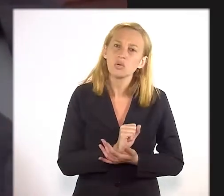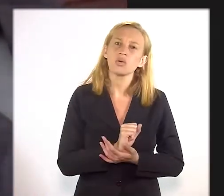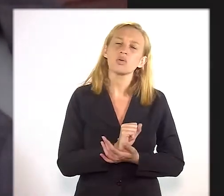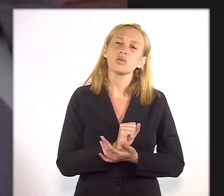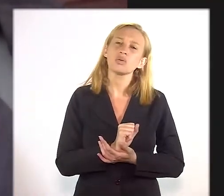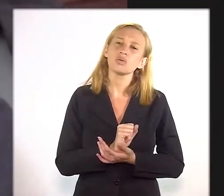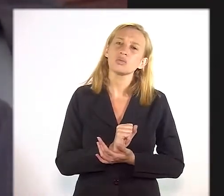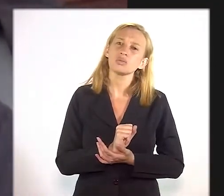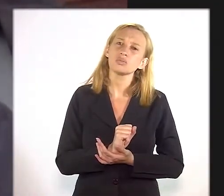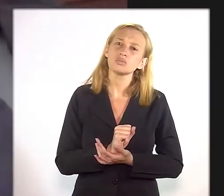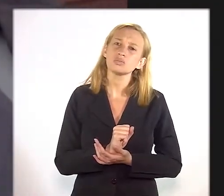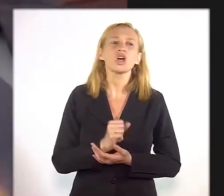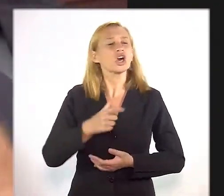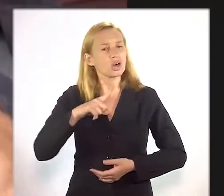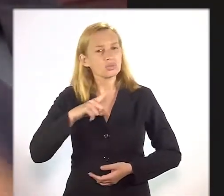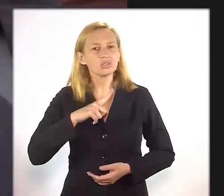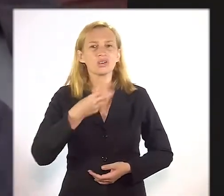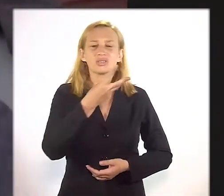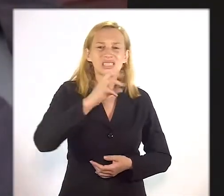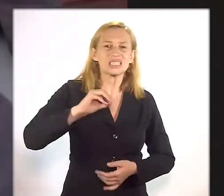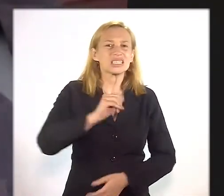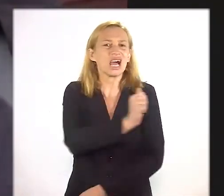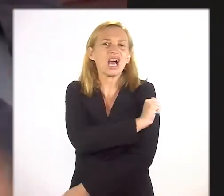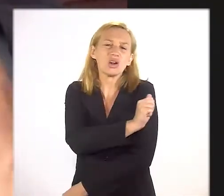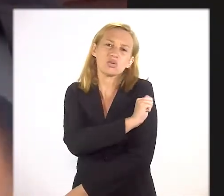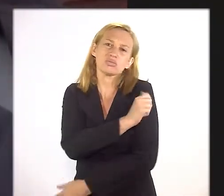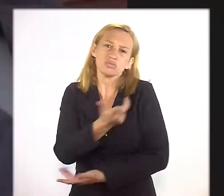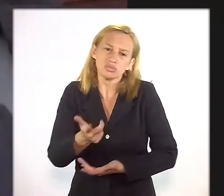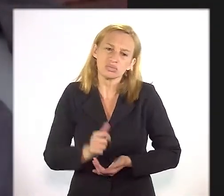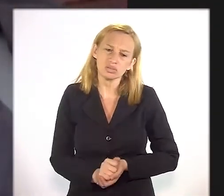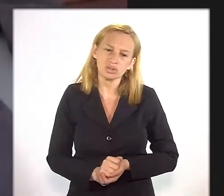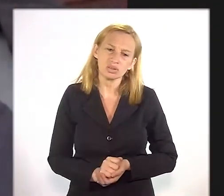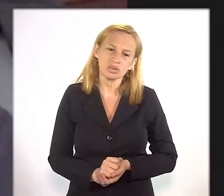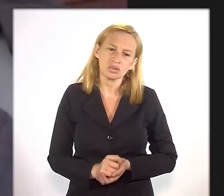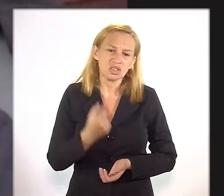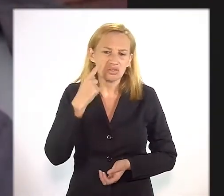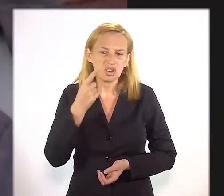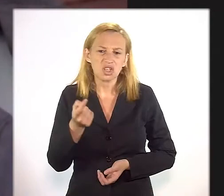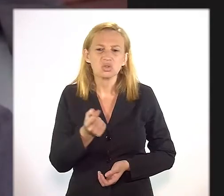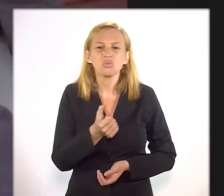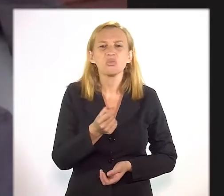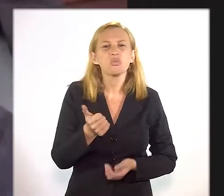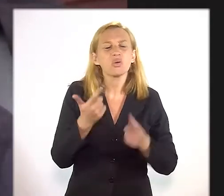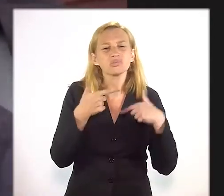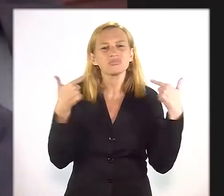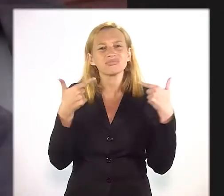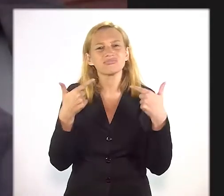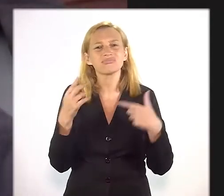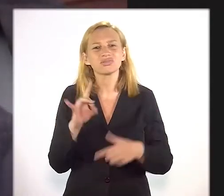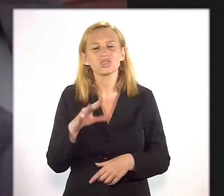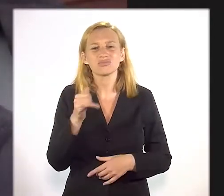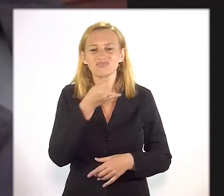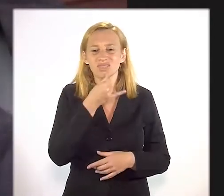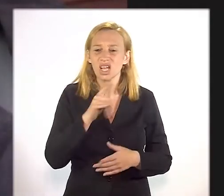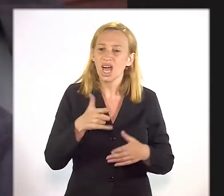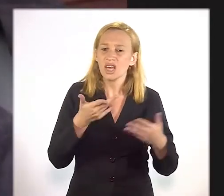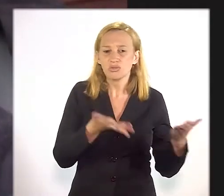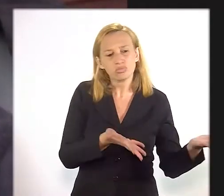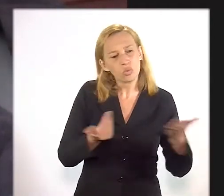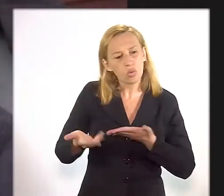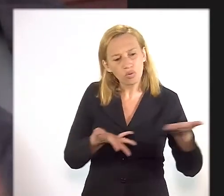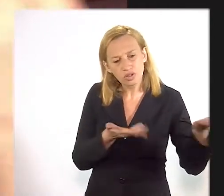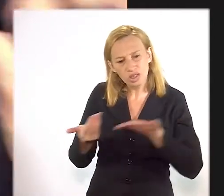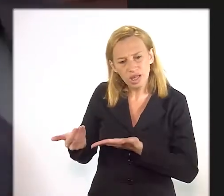chegar. Eu lembro de uma que disse: eu tenho uma turma de 30, só cheguei a 6. Aí eu pedi a essas centenas para me